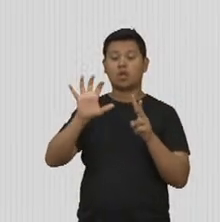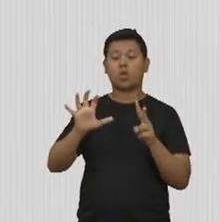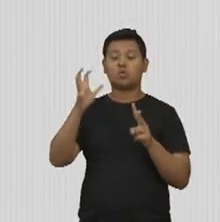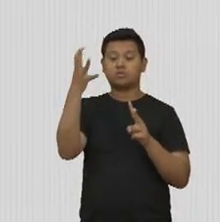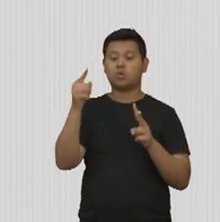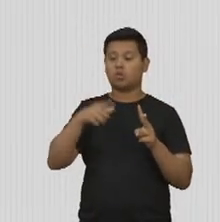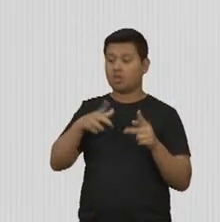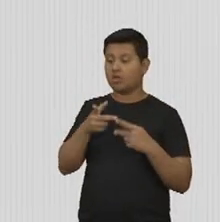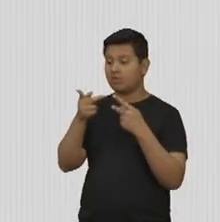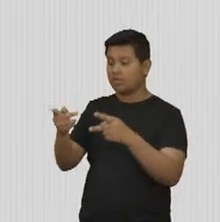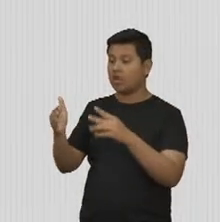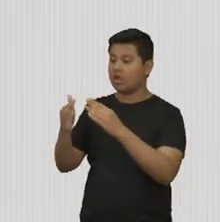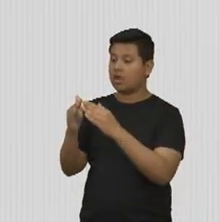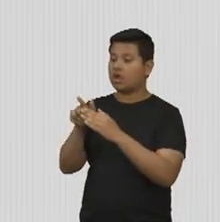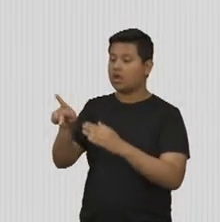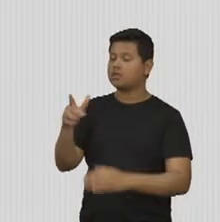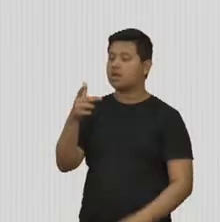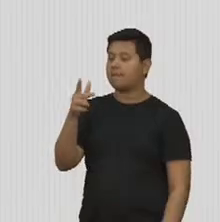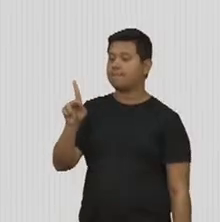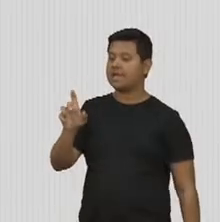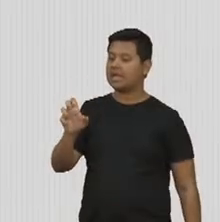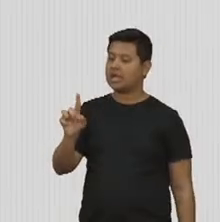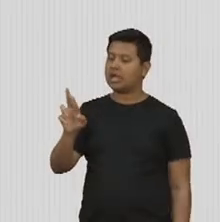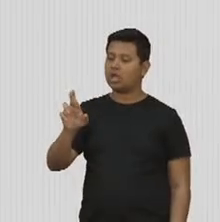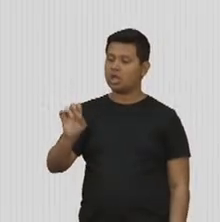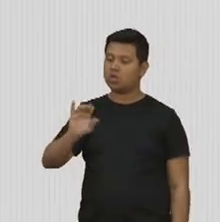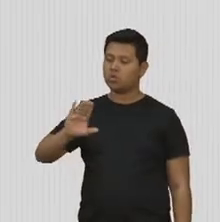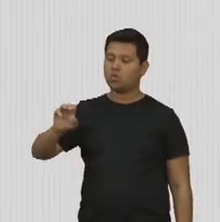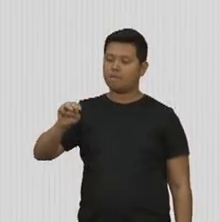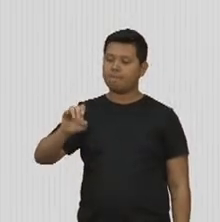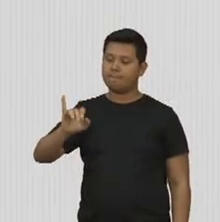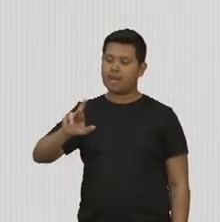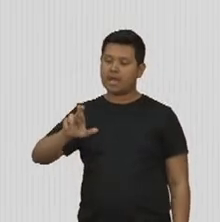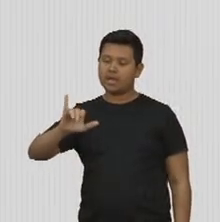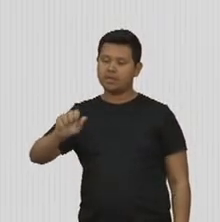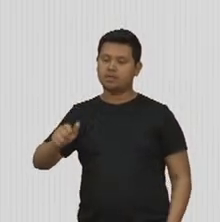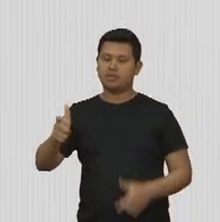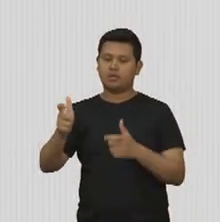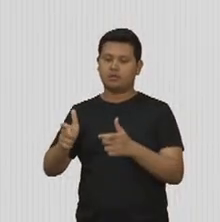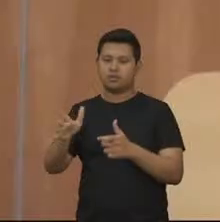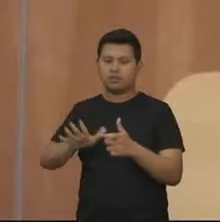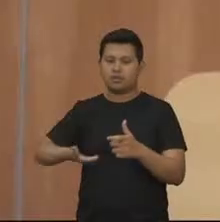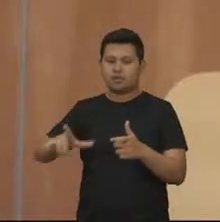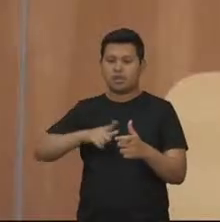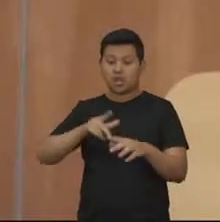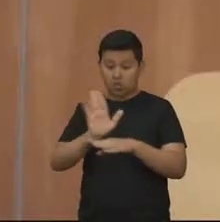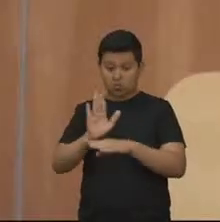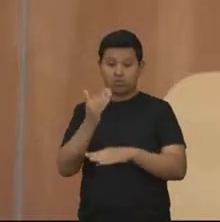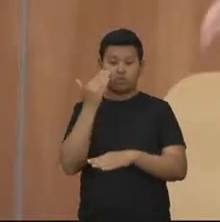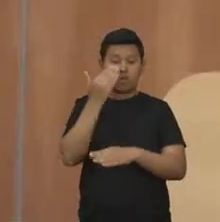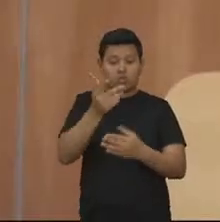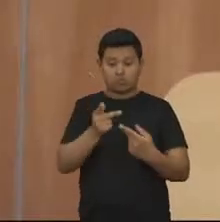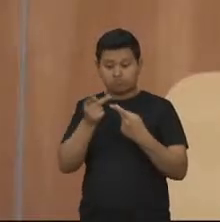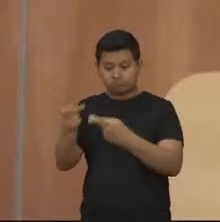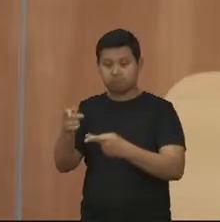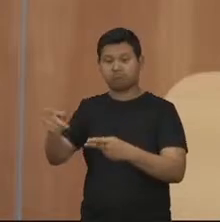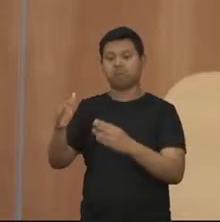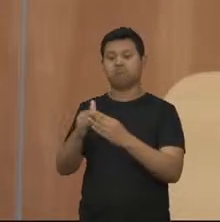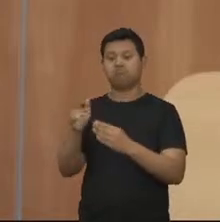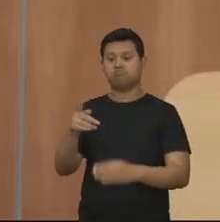semana eu fui visitar a casa do seu Pedro e da dona Maria, moradores do Parque dos Príncipes há mais de 18 anos. Tem um vídeo sobre essa visita que eu fiz na casa